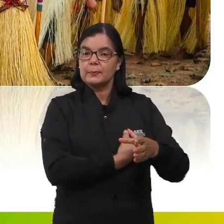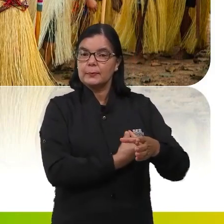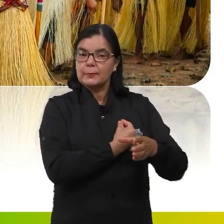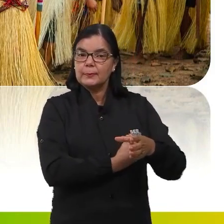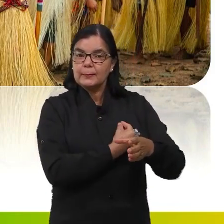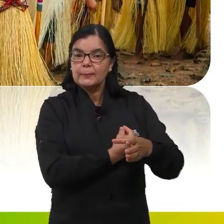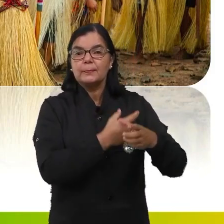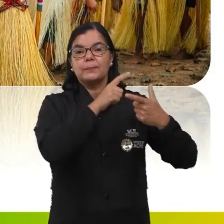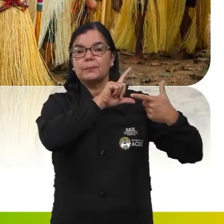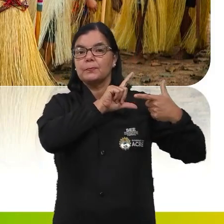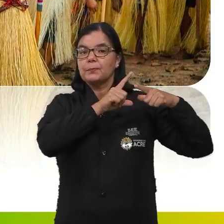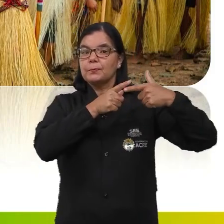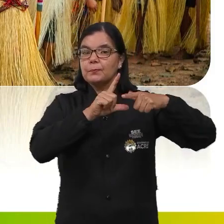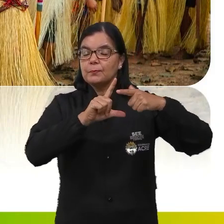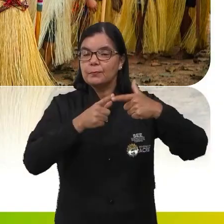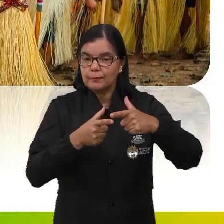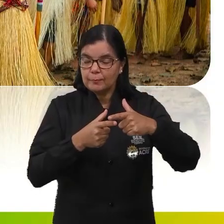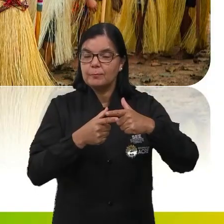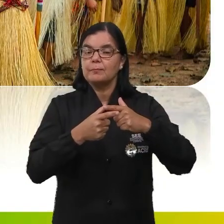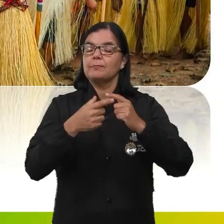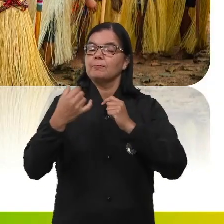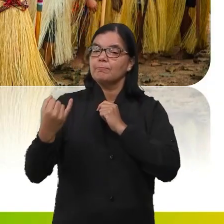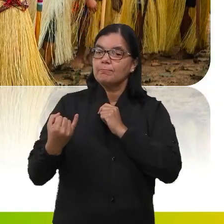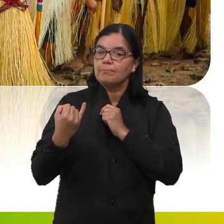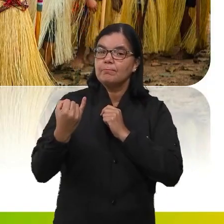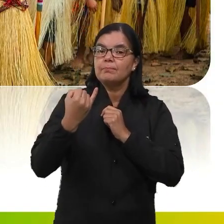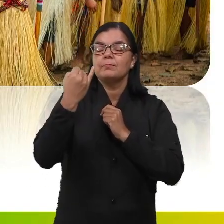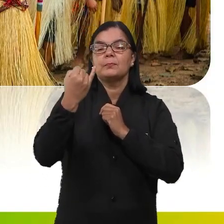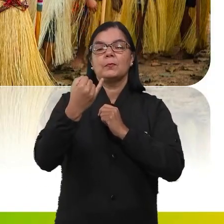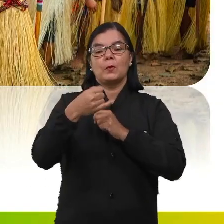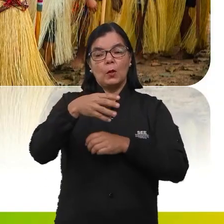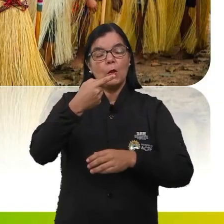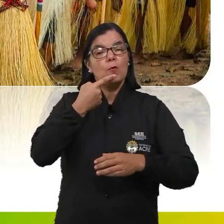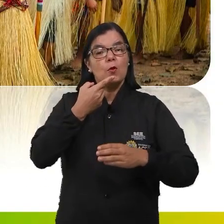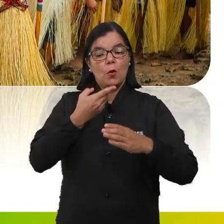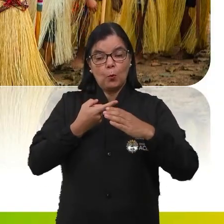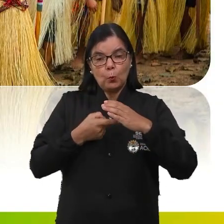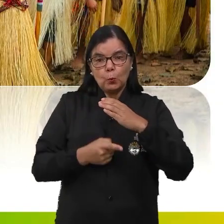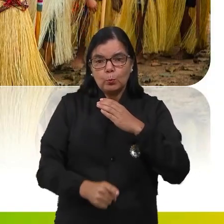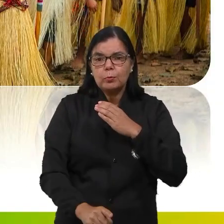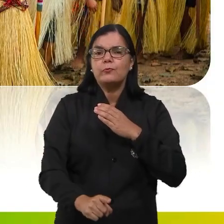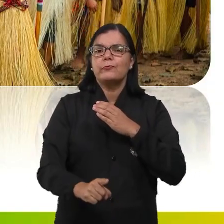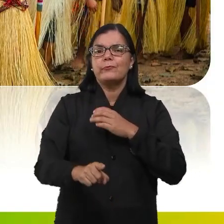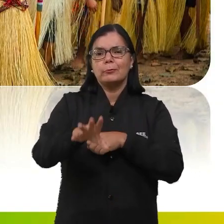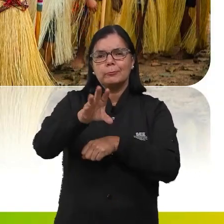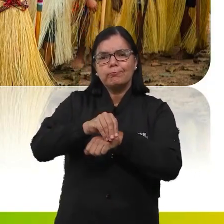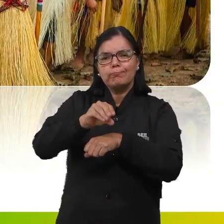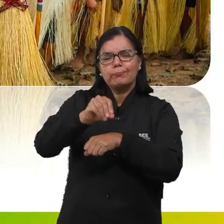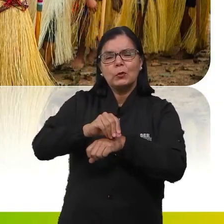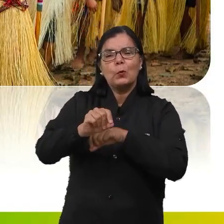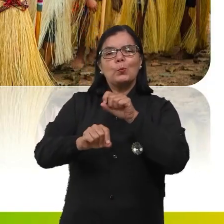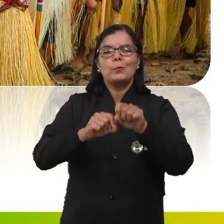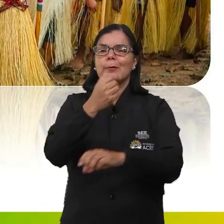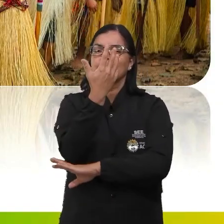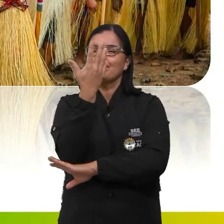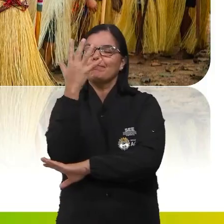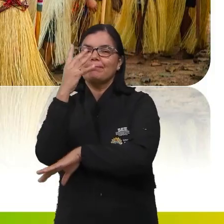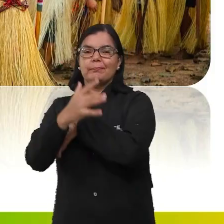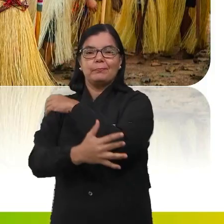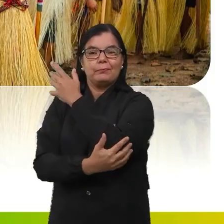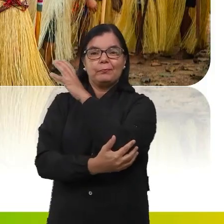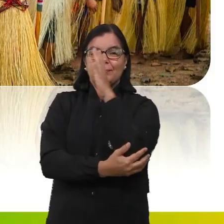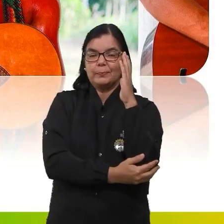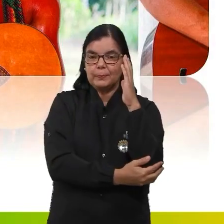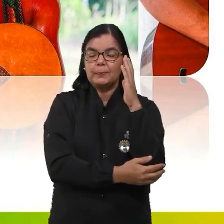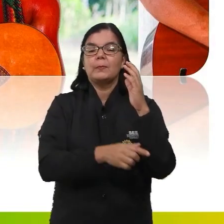viva tradições milenares e conhecimentos profundos sobre a natureza. Então, o nosso estado do